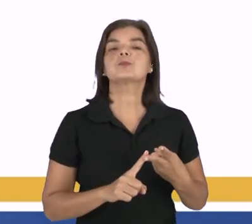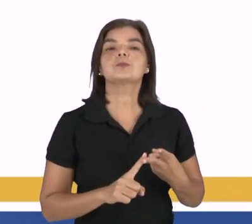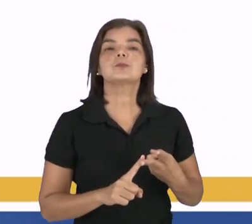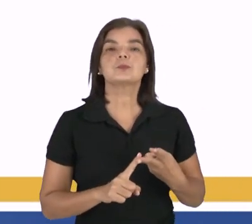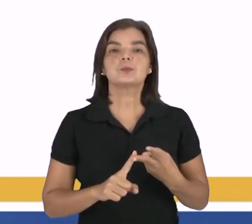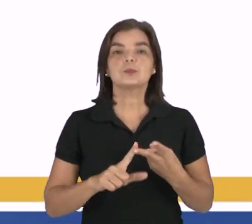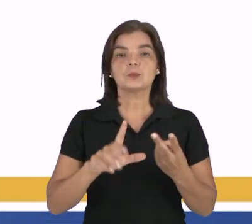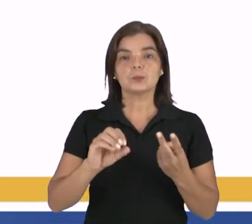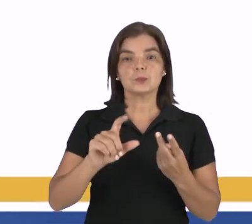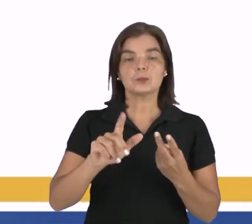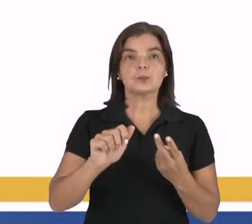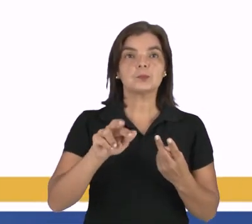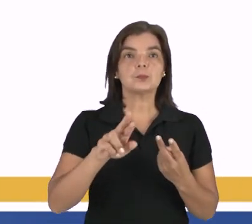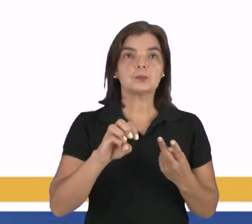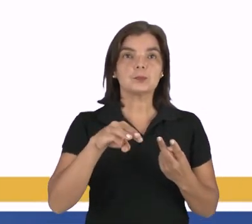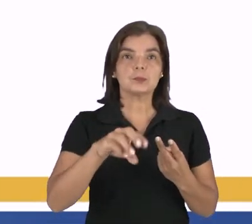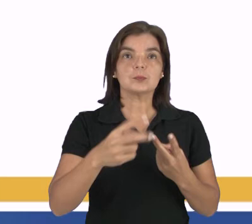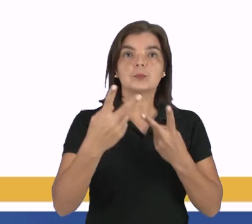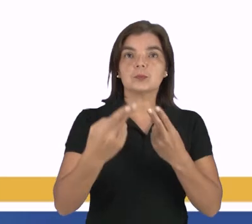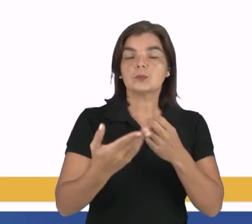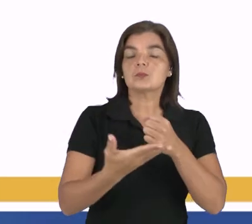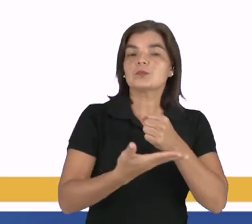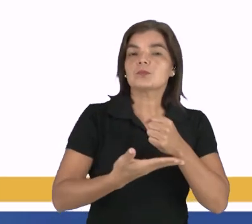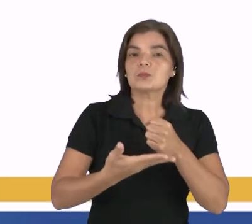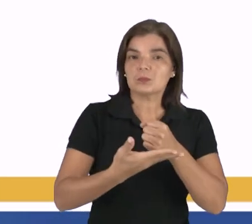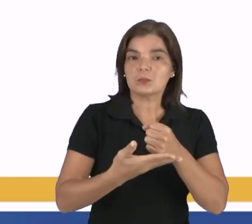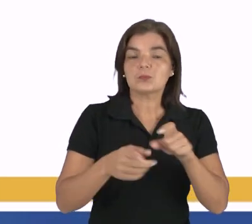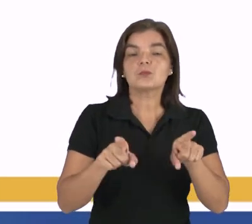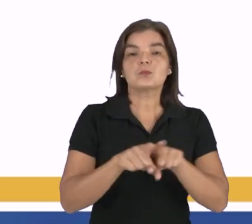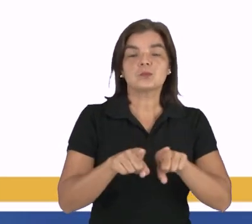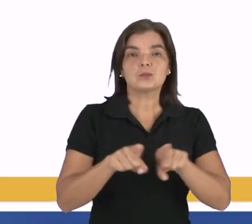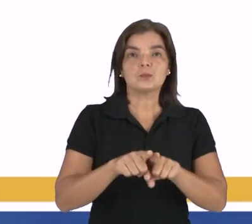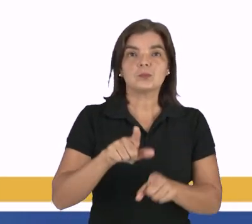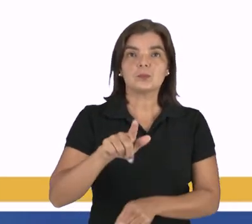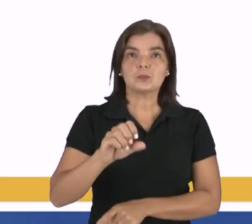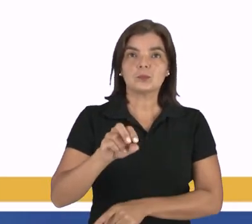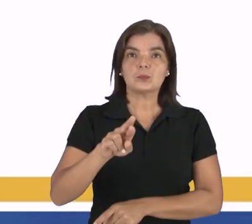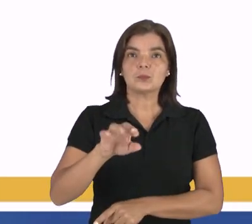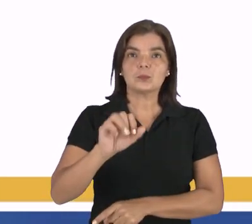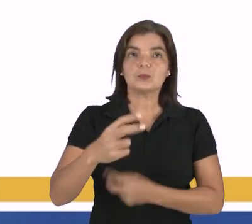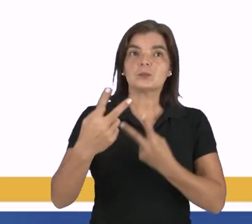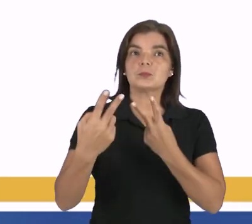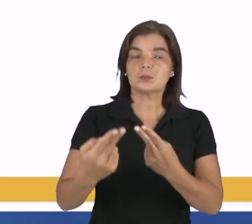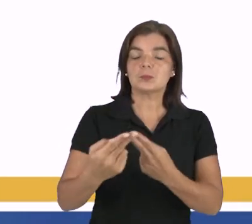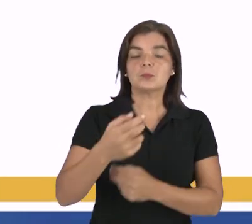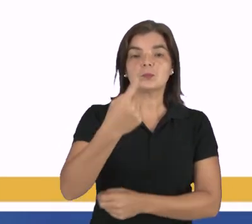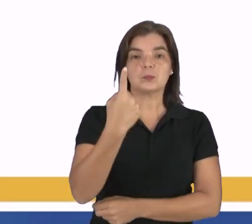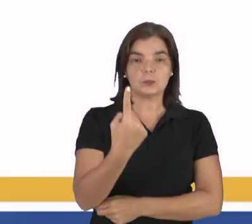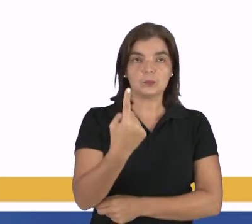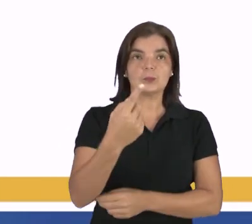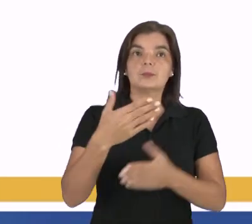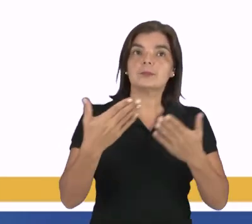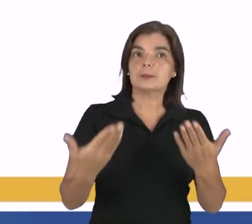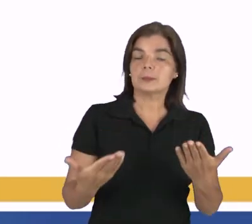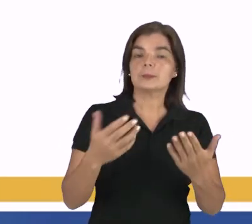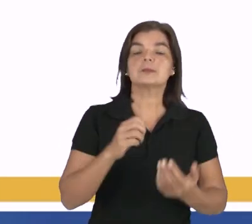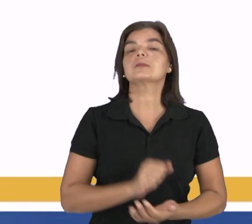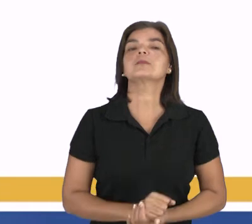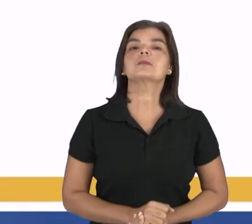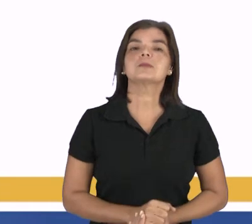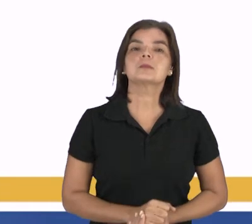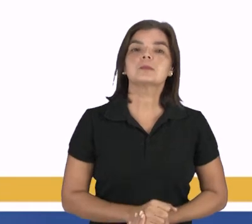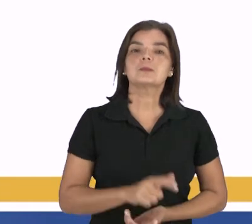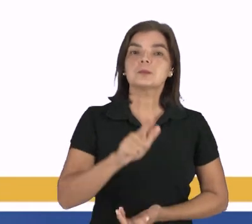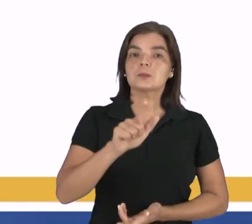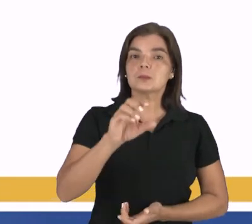seguinte, quando o logaritmando é igual à base, o logaritmando será igual a 1.